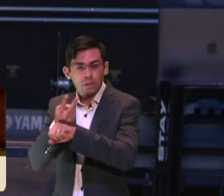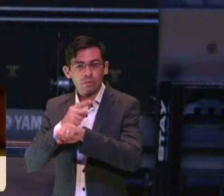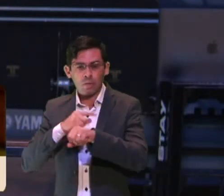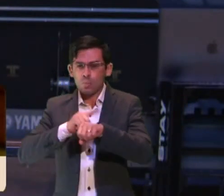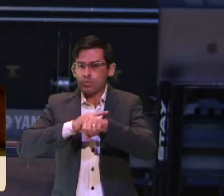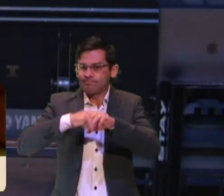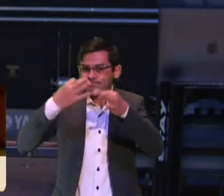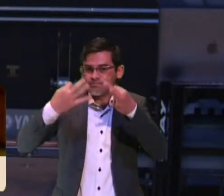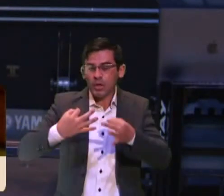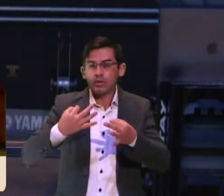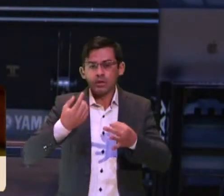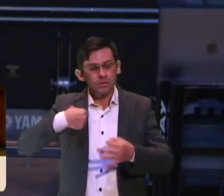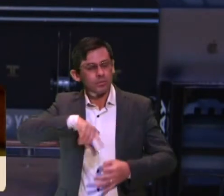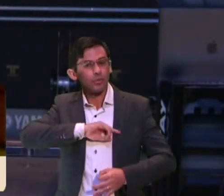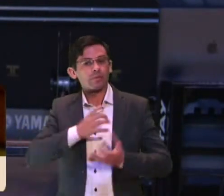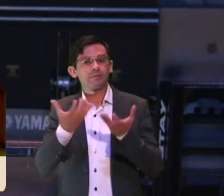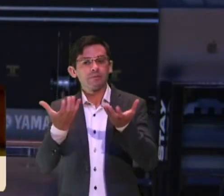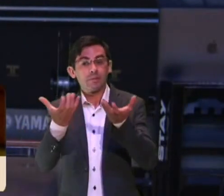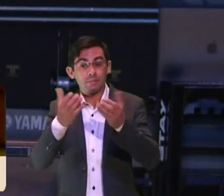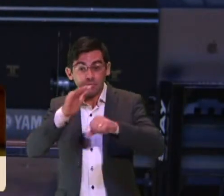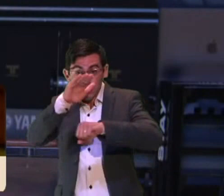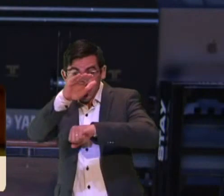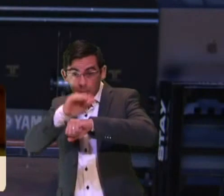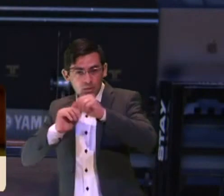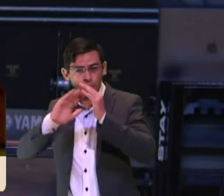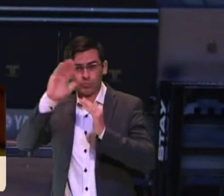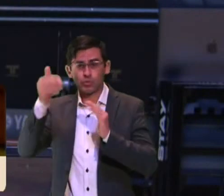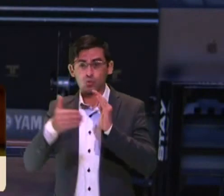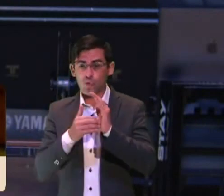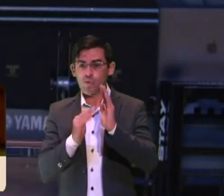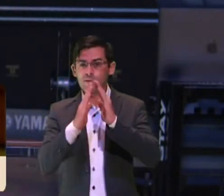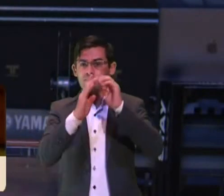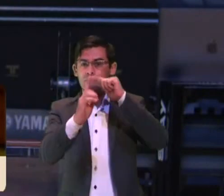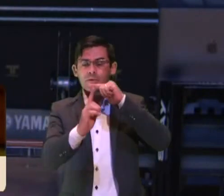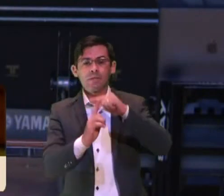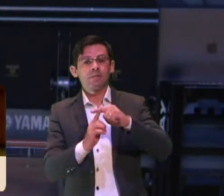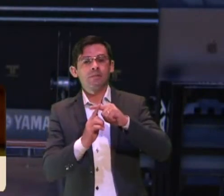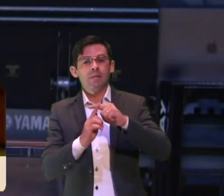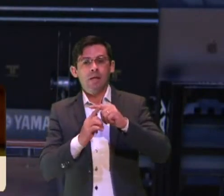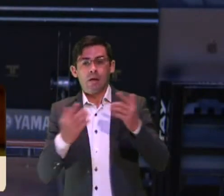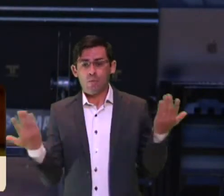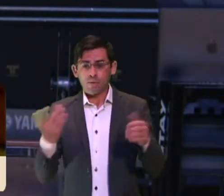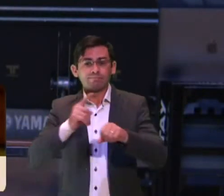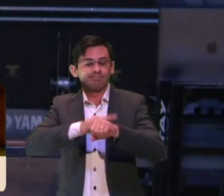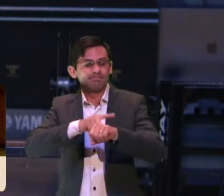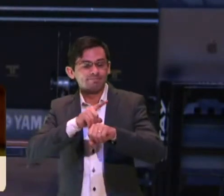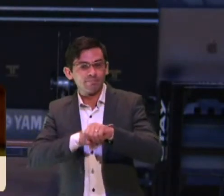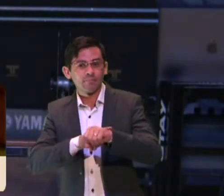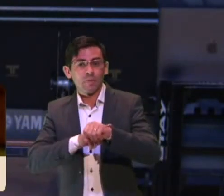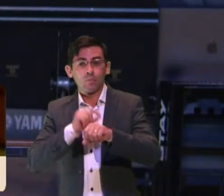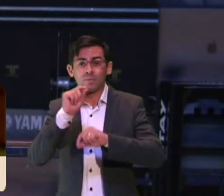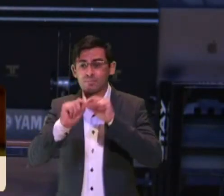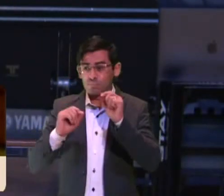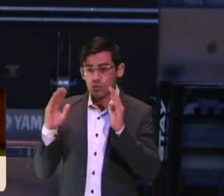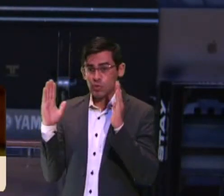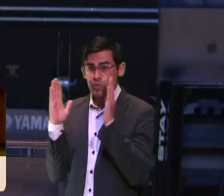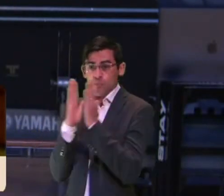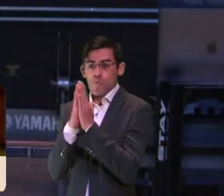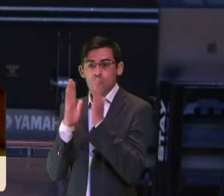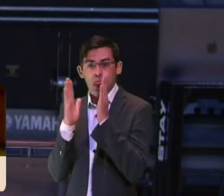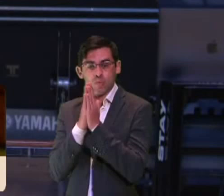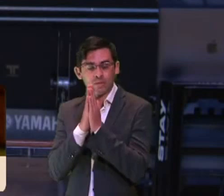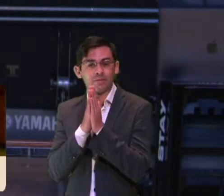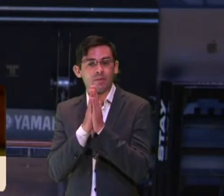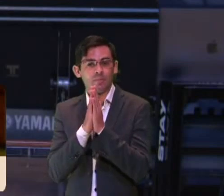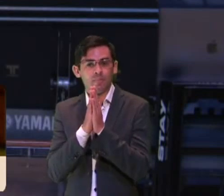Mas nós queremos sim convocar a igreja para uma grande mobilização de oração nesses